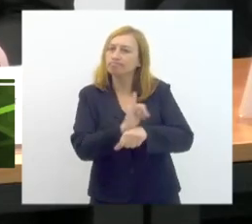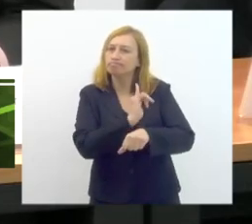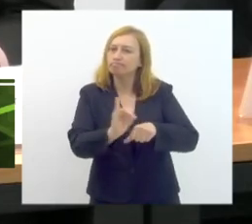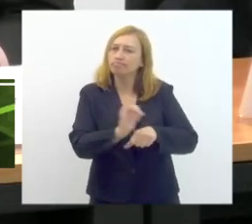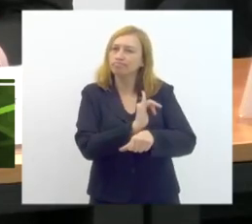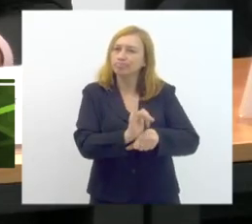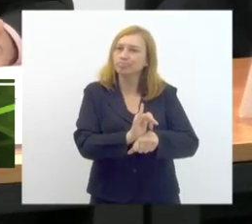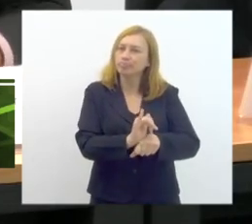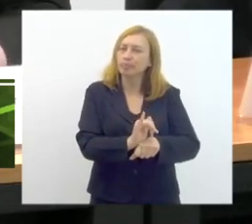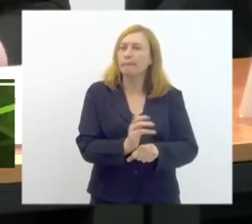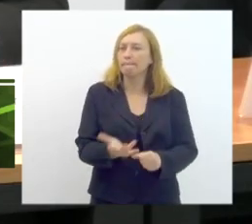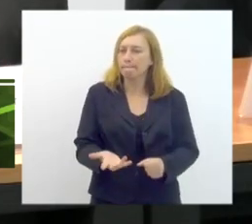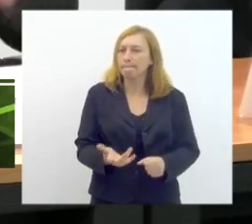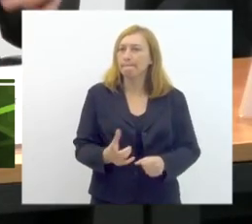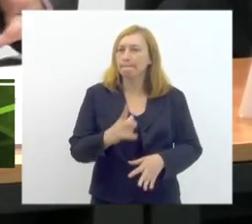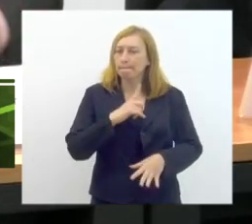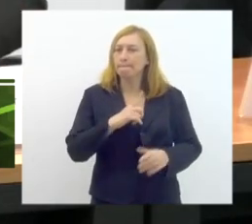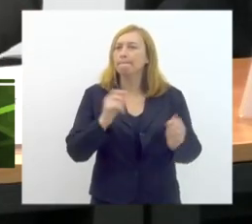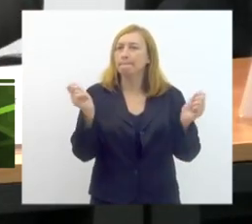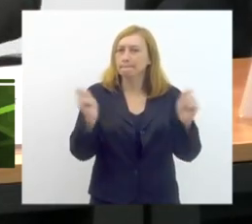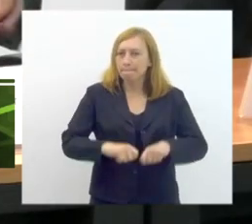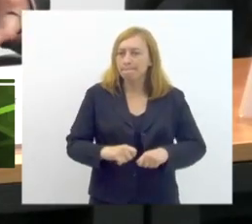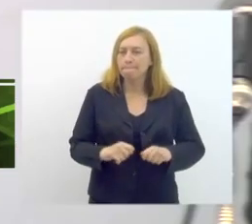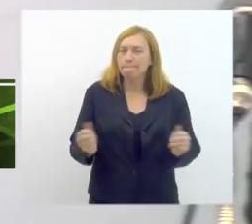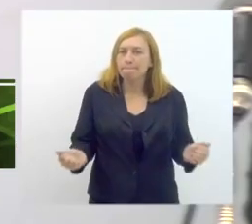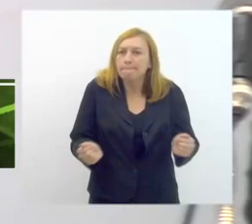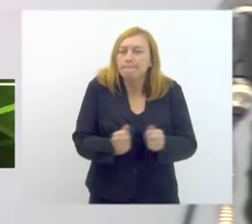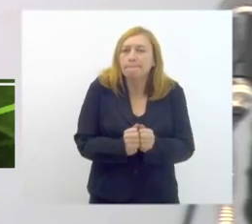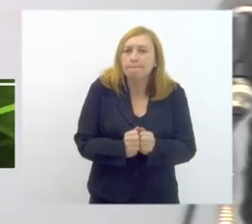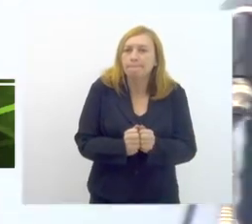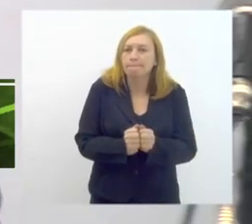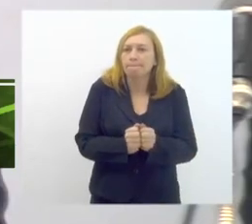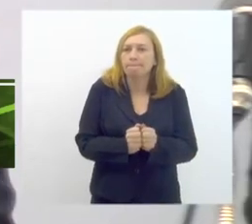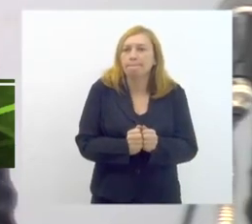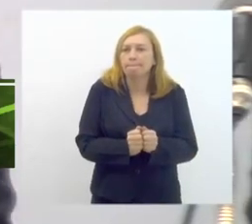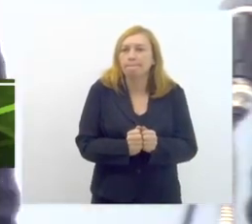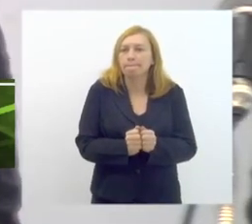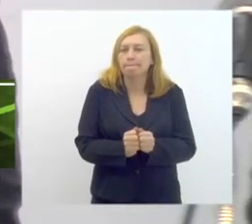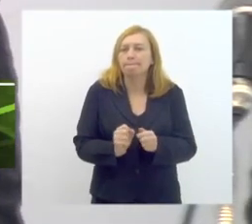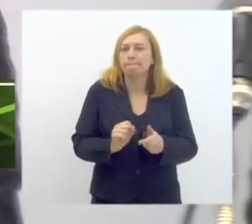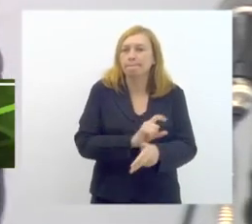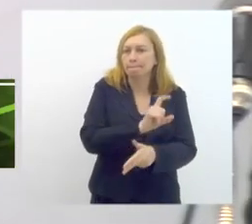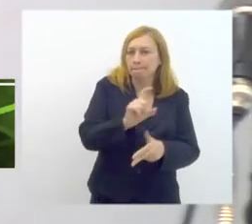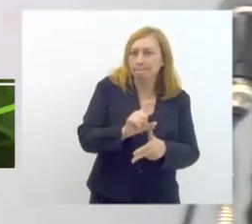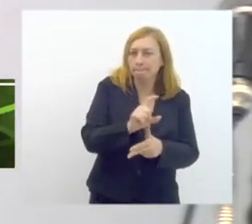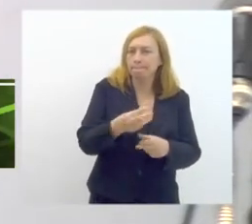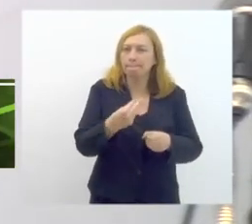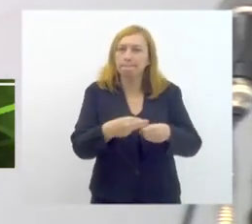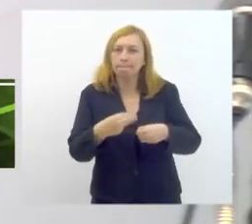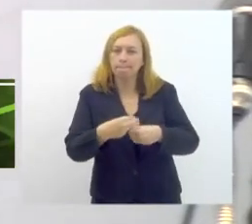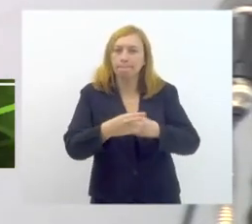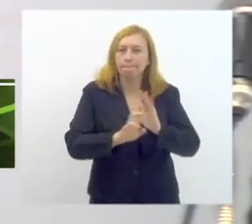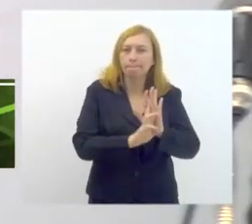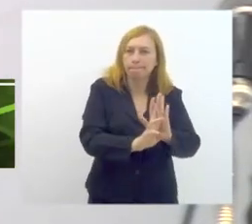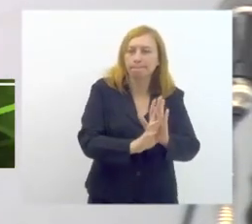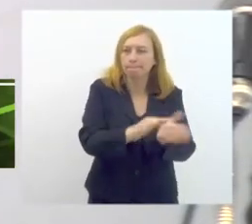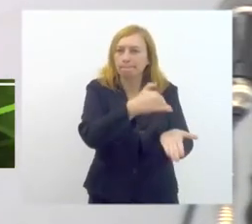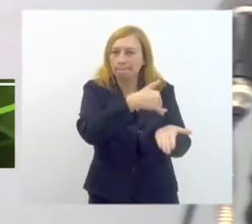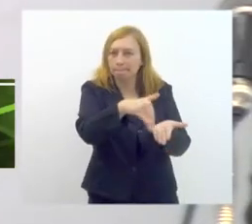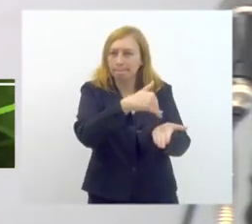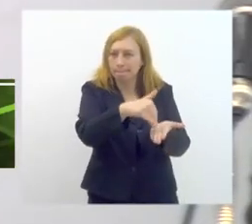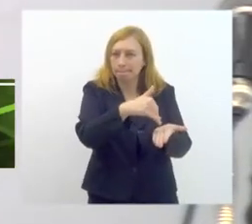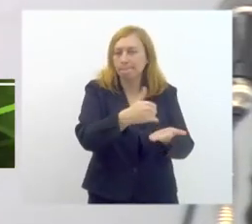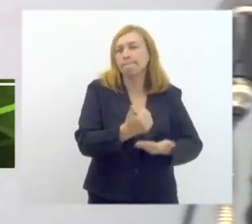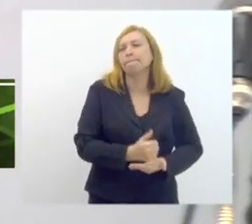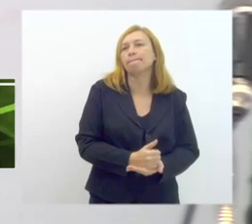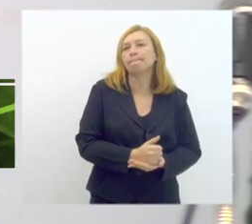gente tem tido a capacidade de, juntos, executivos municipais representados pelos secretários, né, com a delegação